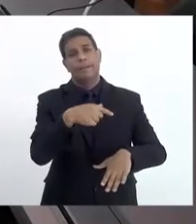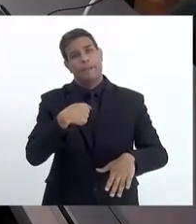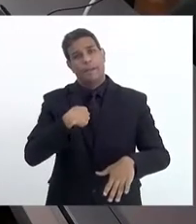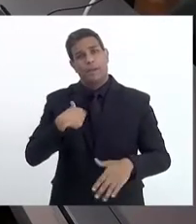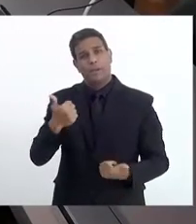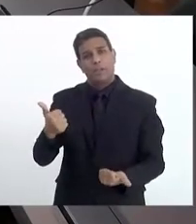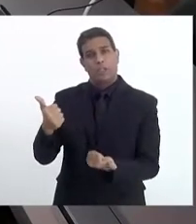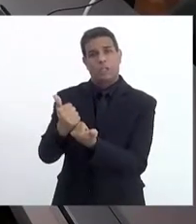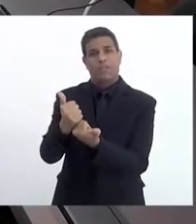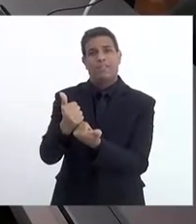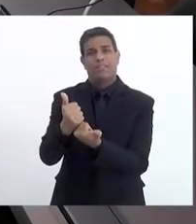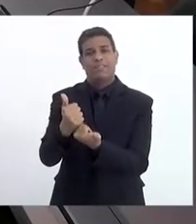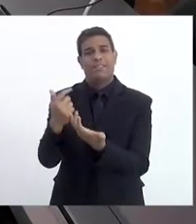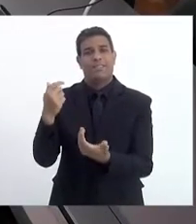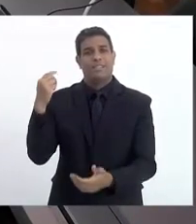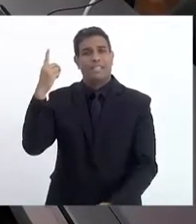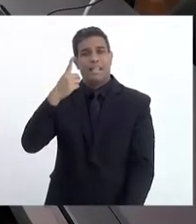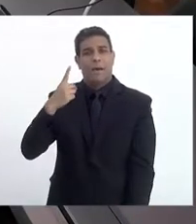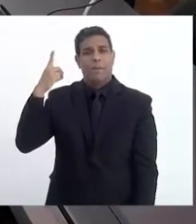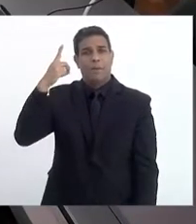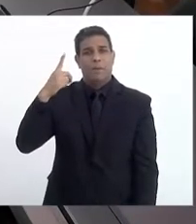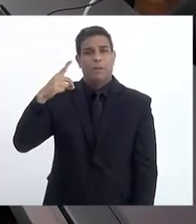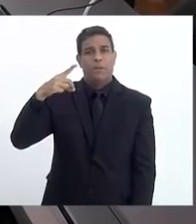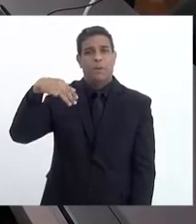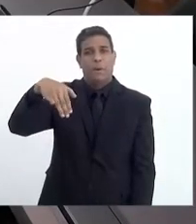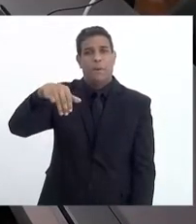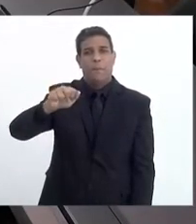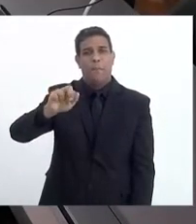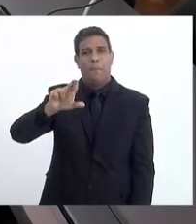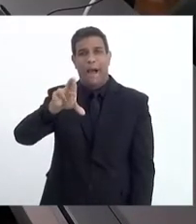Pacheco. Você quer jogar esse abacaxi no colo dele?